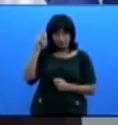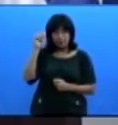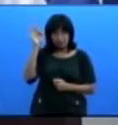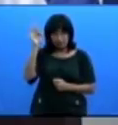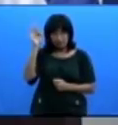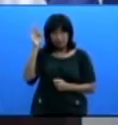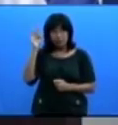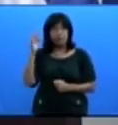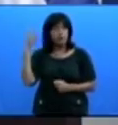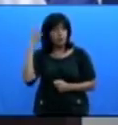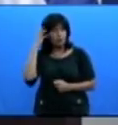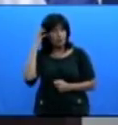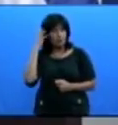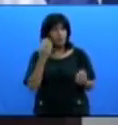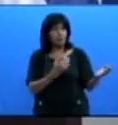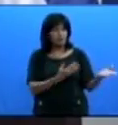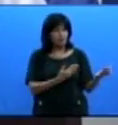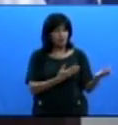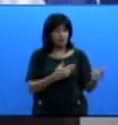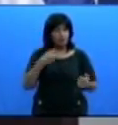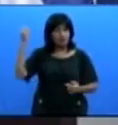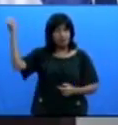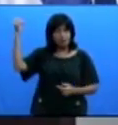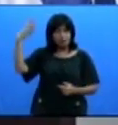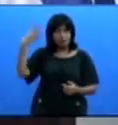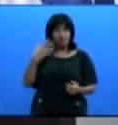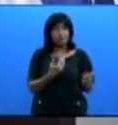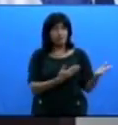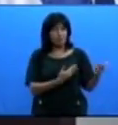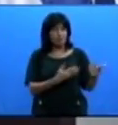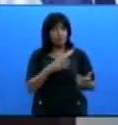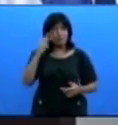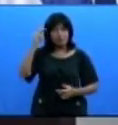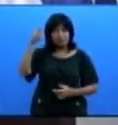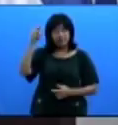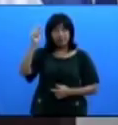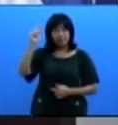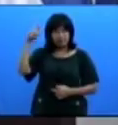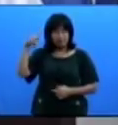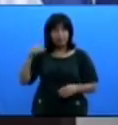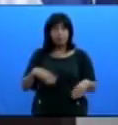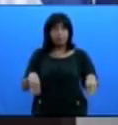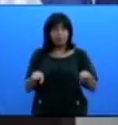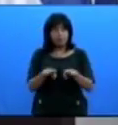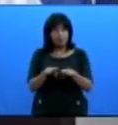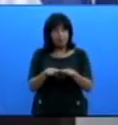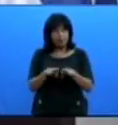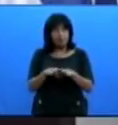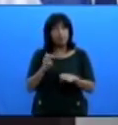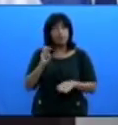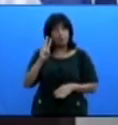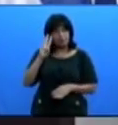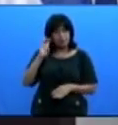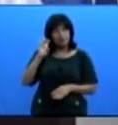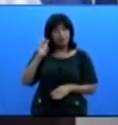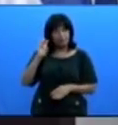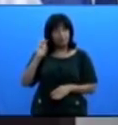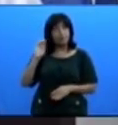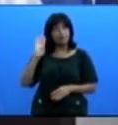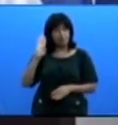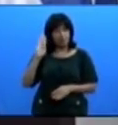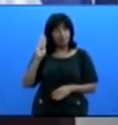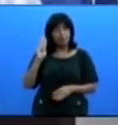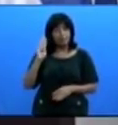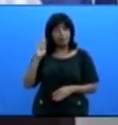Rádio Jovem Luz Jovem Pan, 1110 kHz, e também pela Web TV, a televisão da